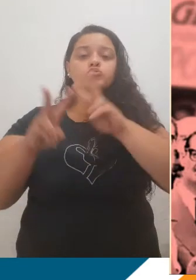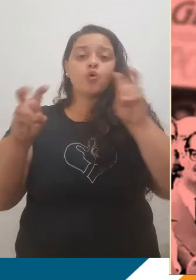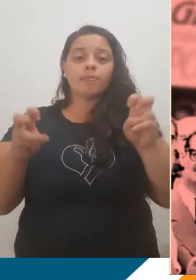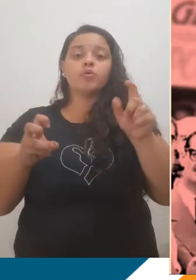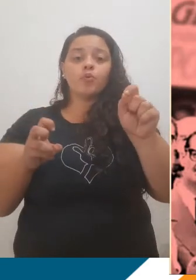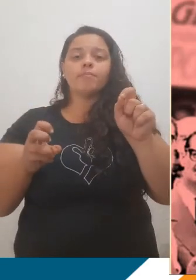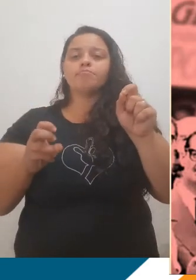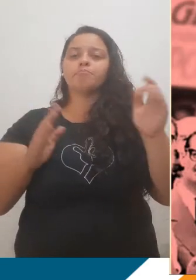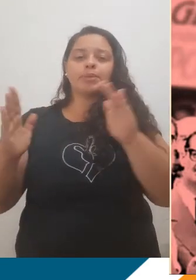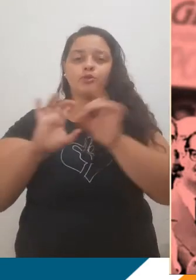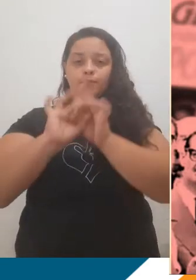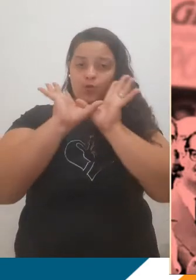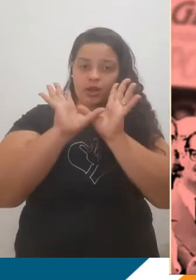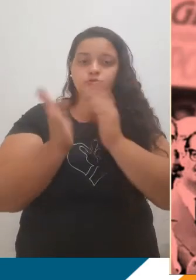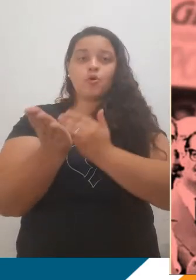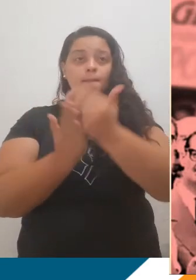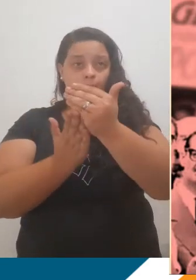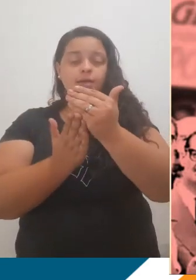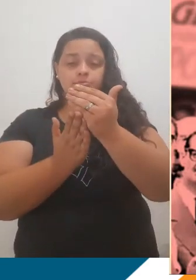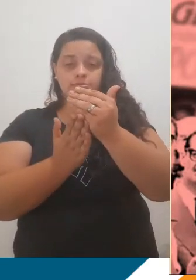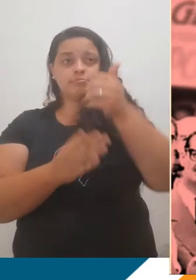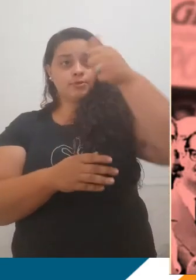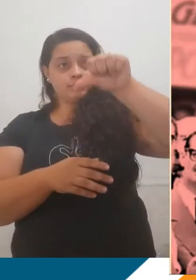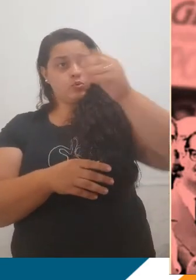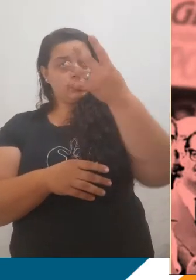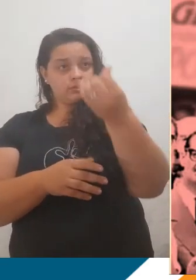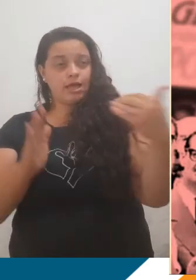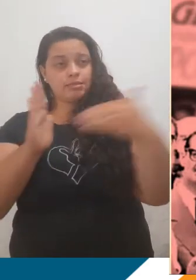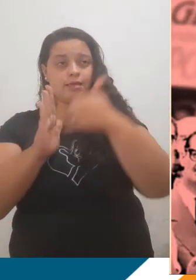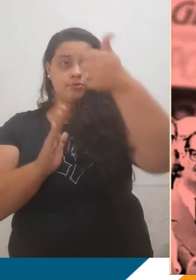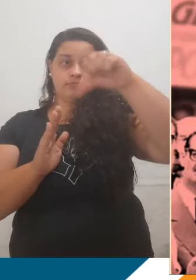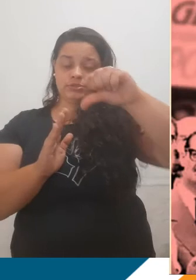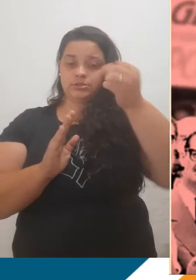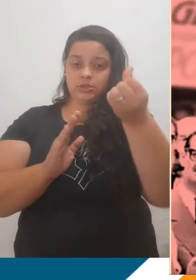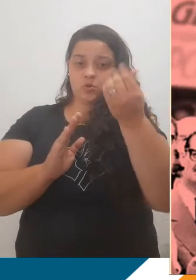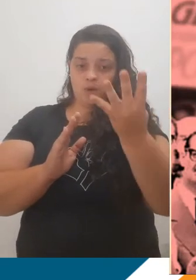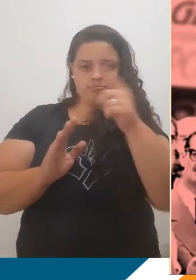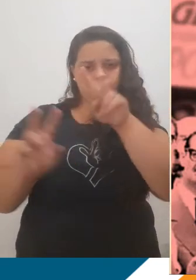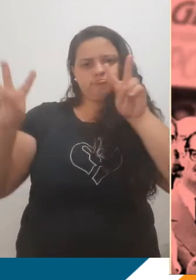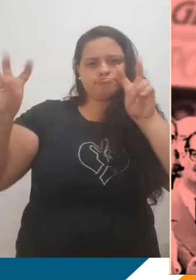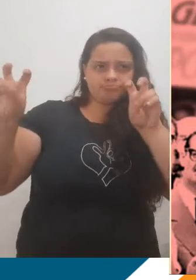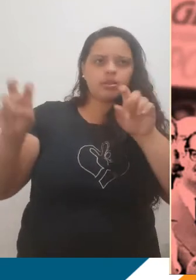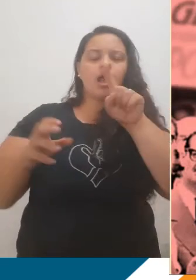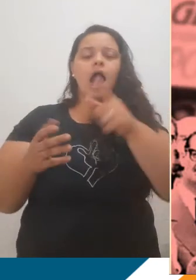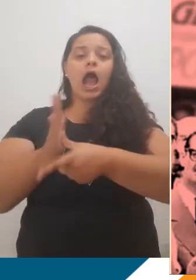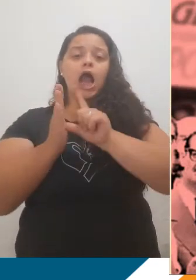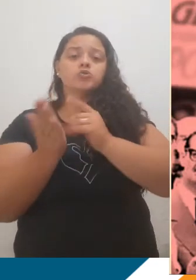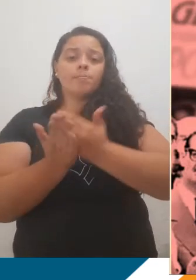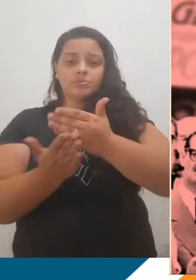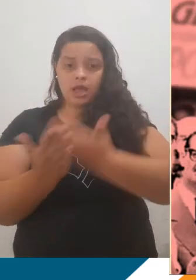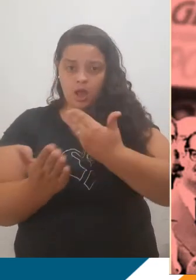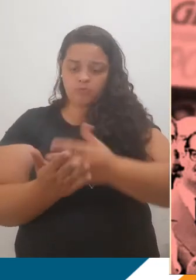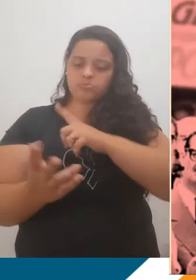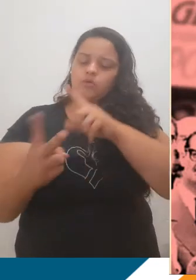democrático, que vai desde 1946 até 1964. E antes de a gente começar essa aula, eu tenho duas perguntas a